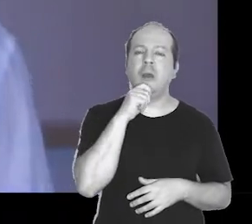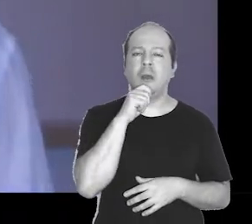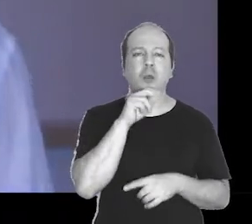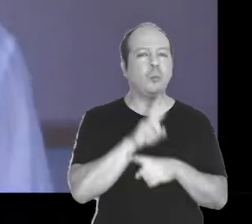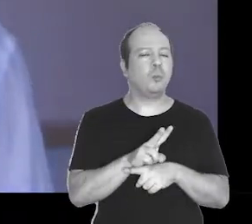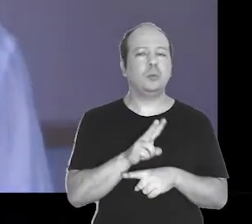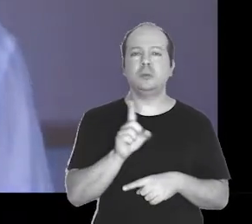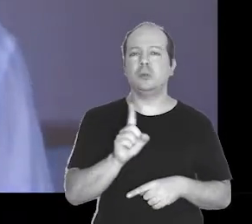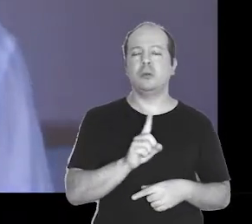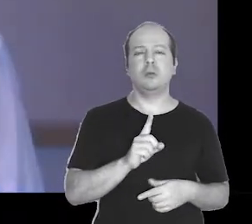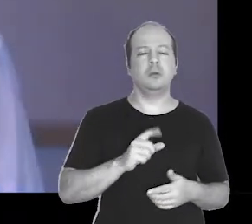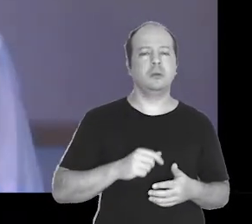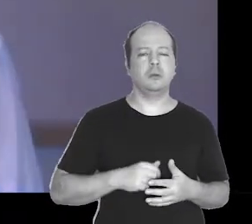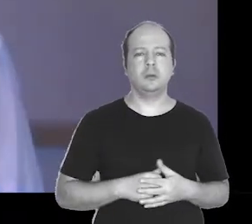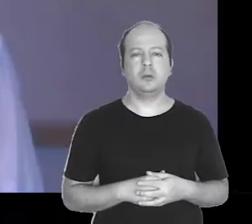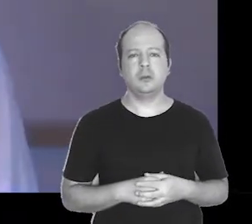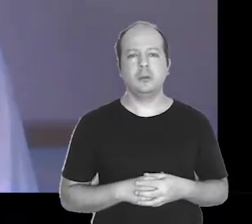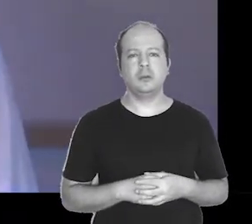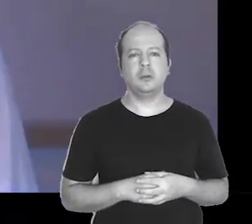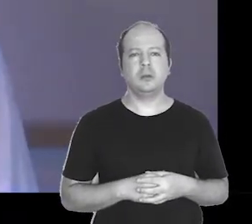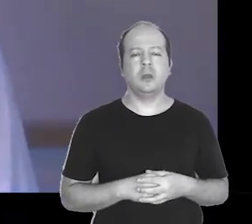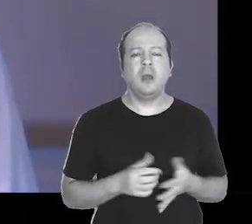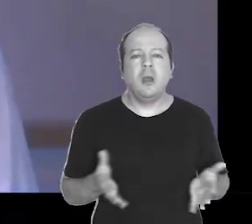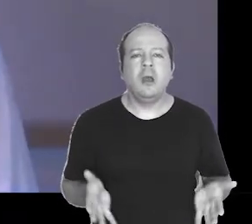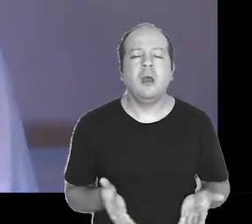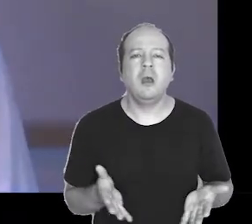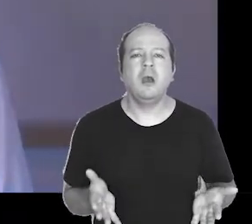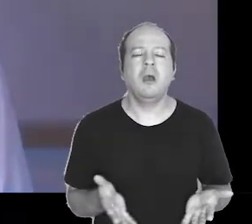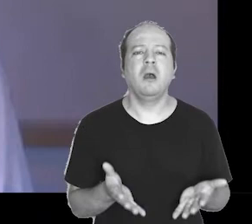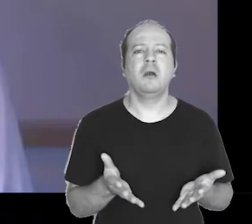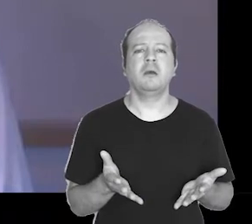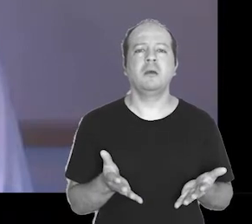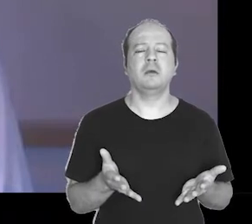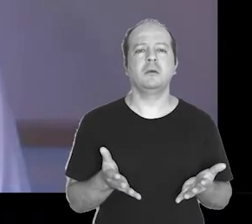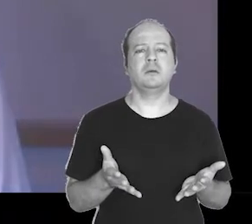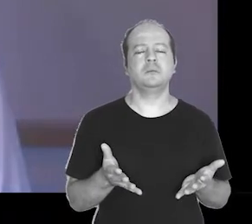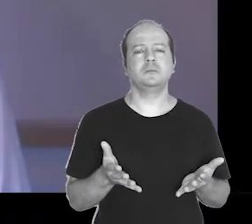como ela não te olhou.